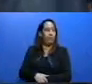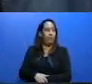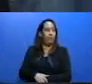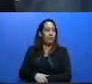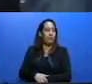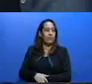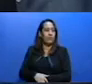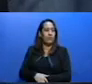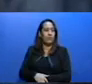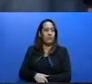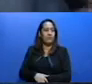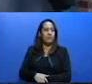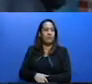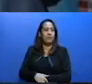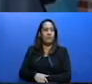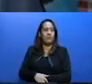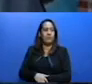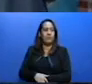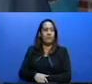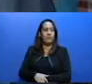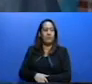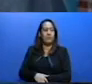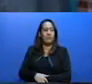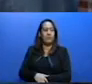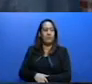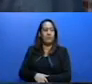carro. Pra gente saber de onde que é esse metal também.